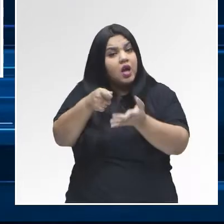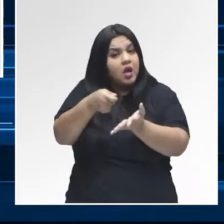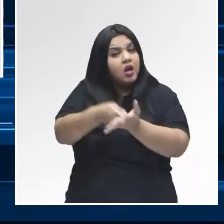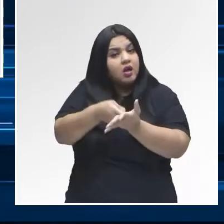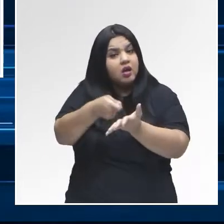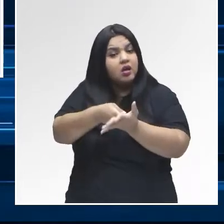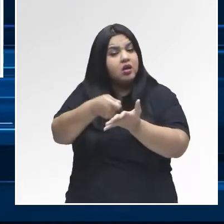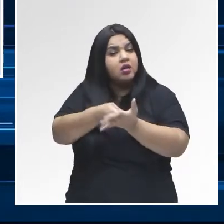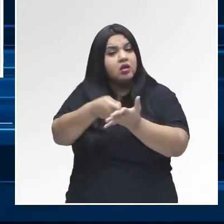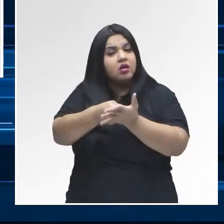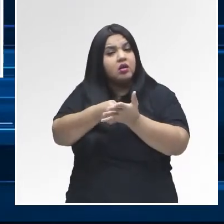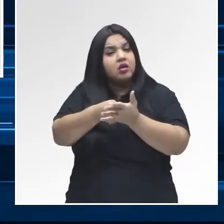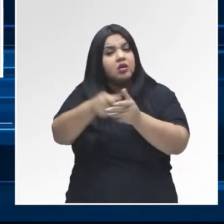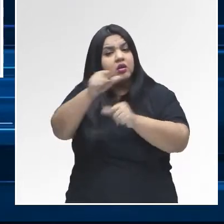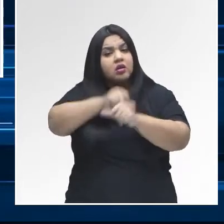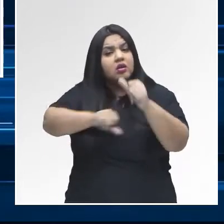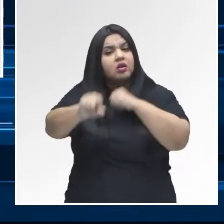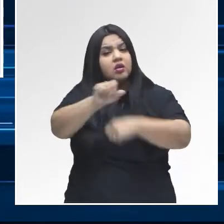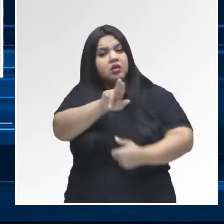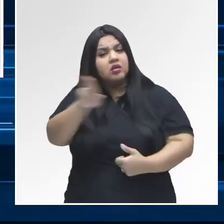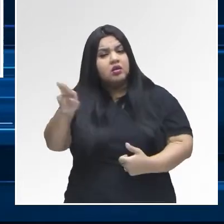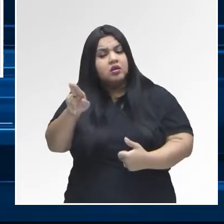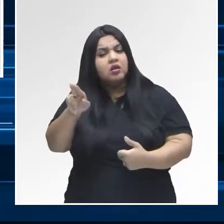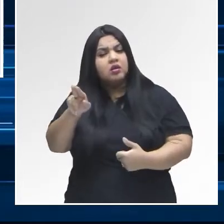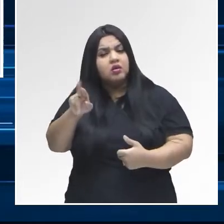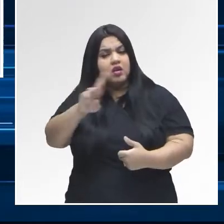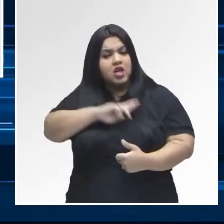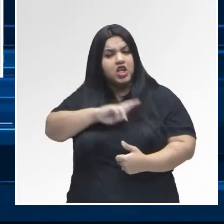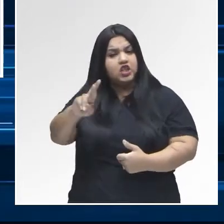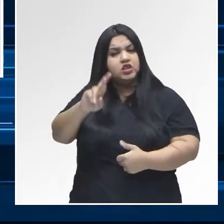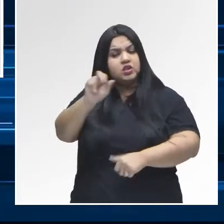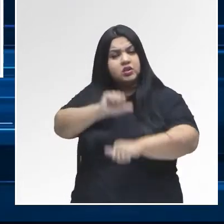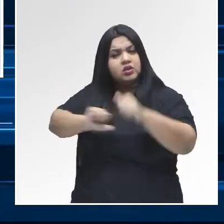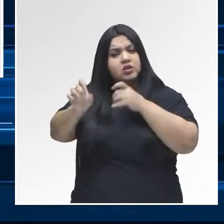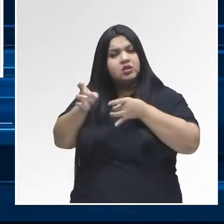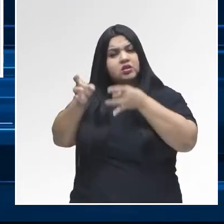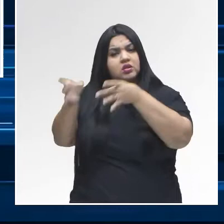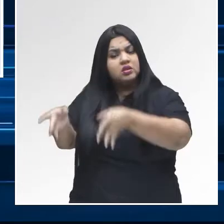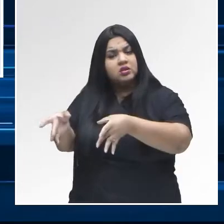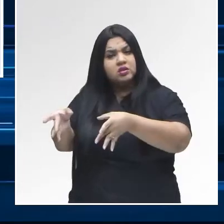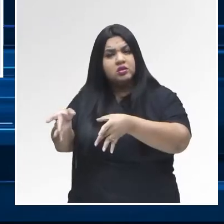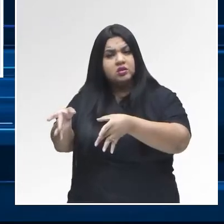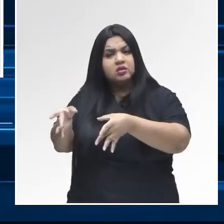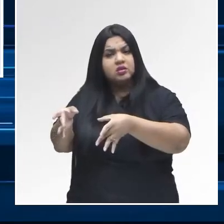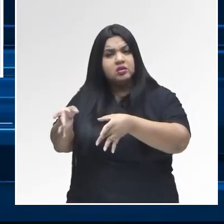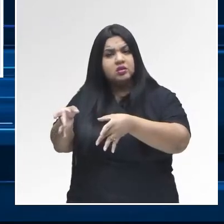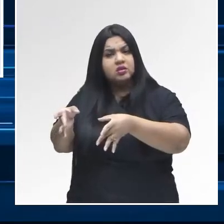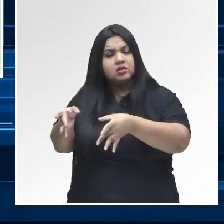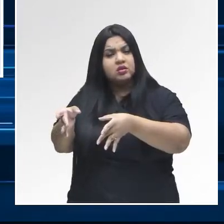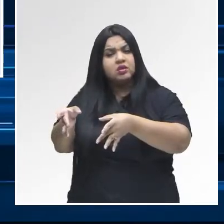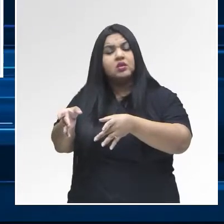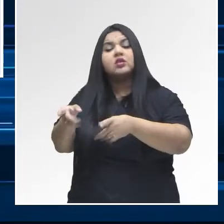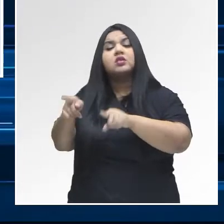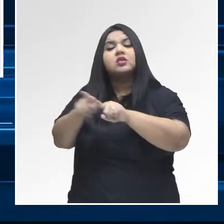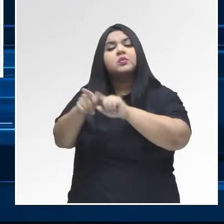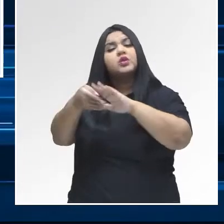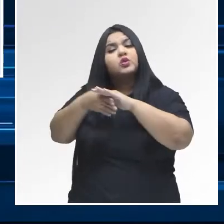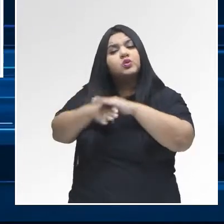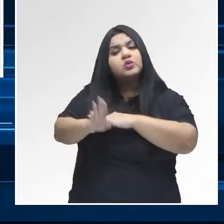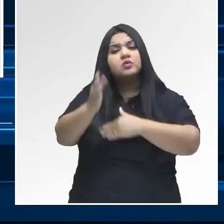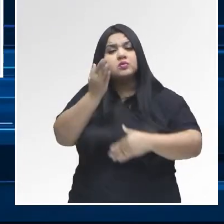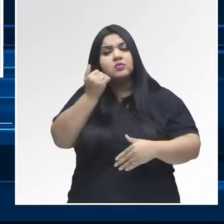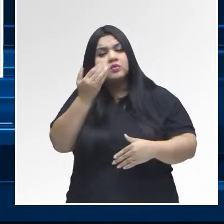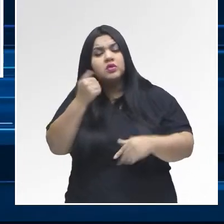obrigar a trocar de nome, trocar de religião, abandonar os seus hábitos alimentares e mesmo de